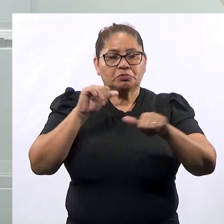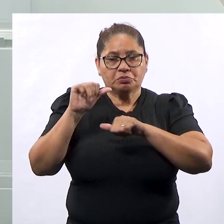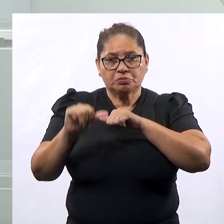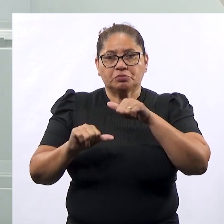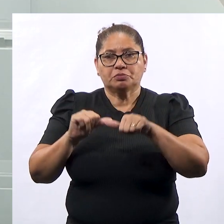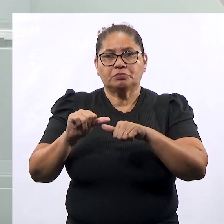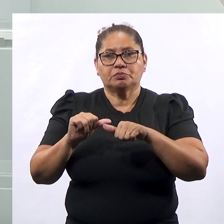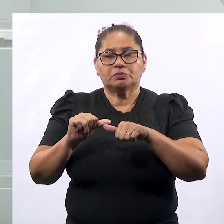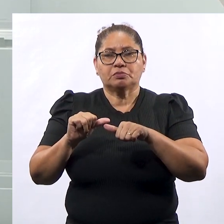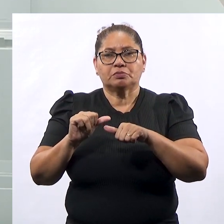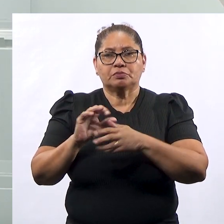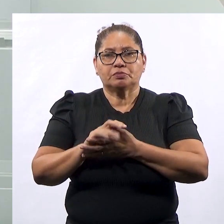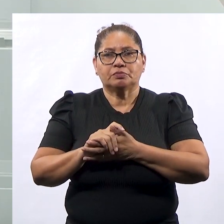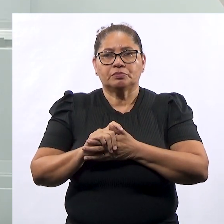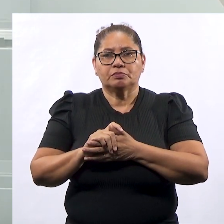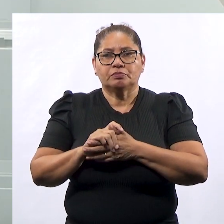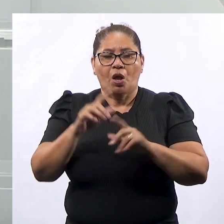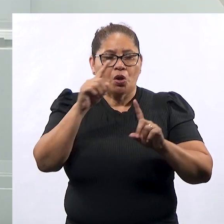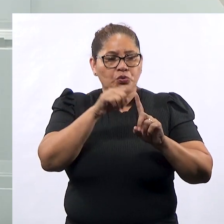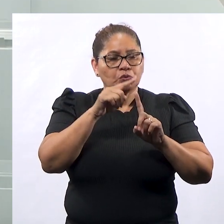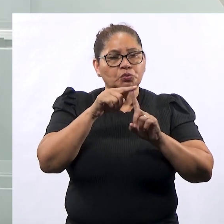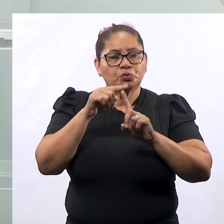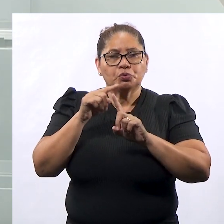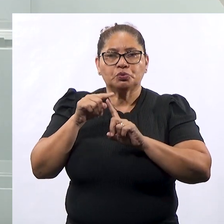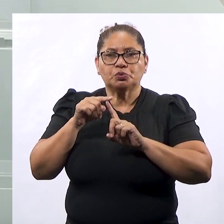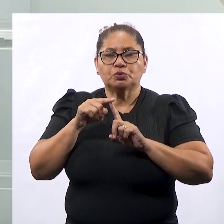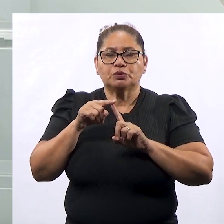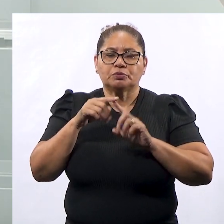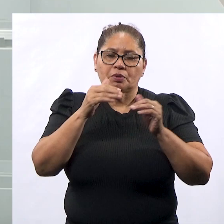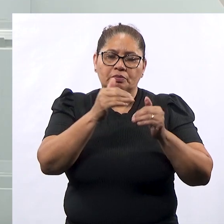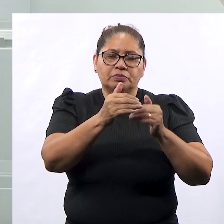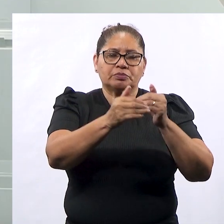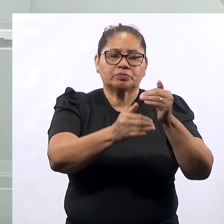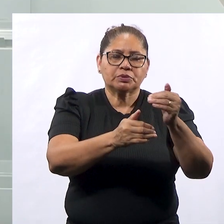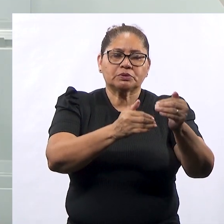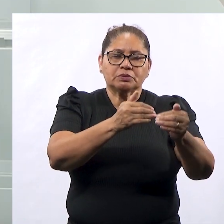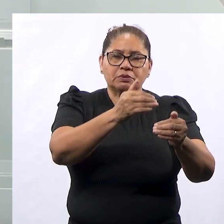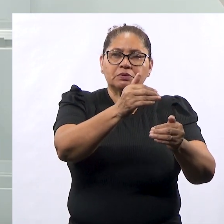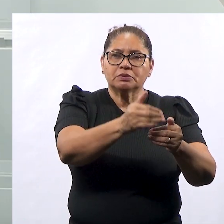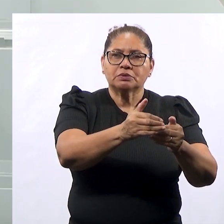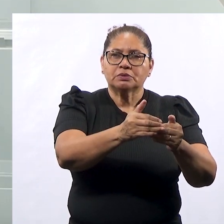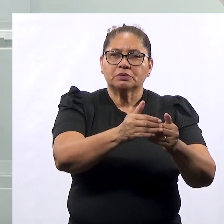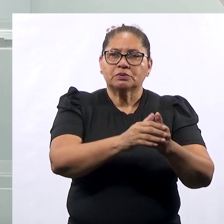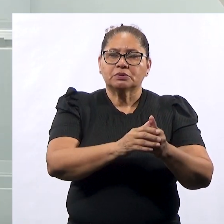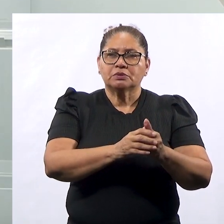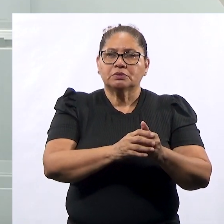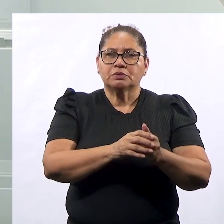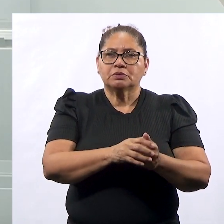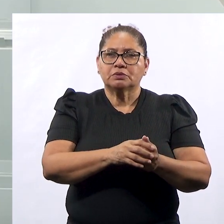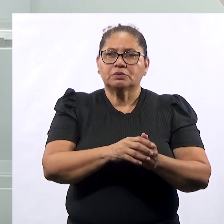avaliativo. E aí a gente vai depois para os tipos, né? Que é aquele processo que você faz.